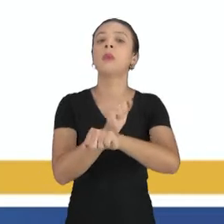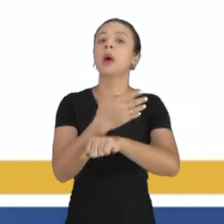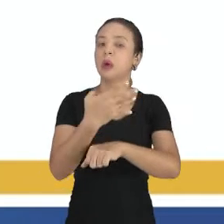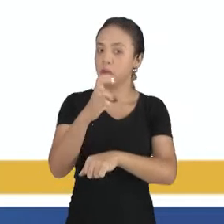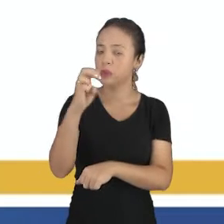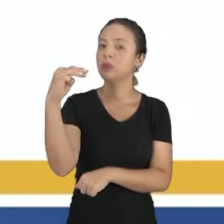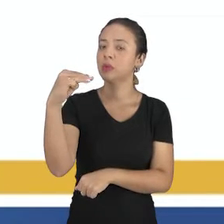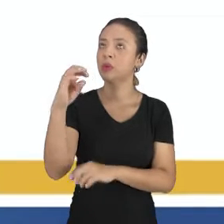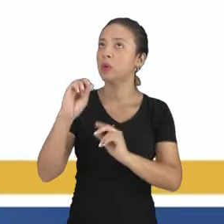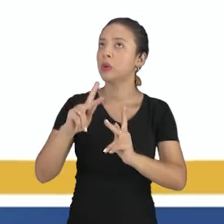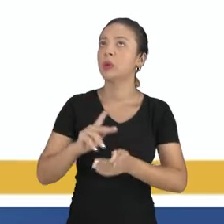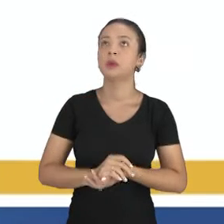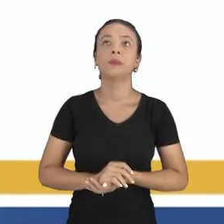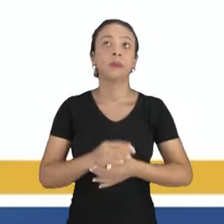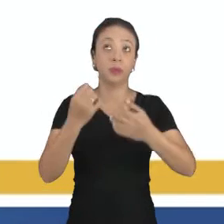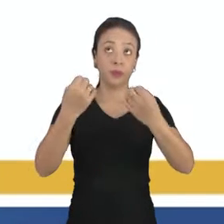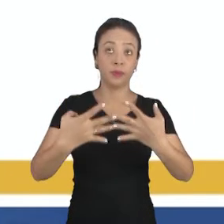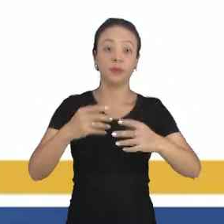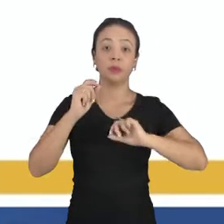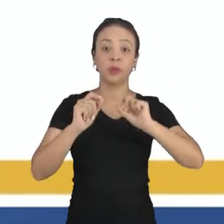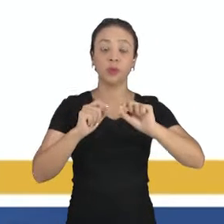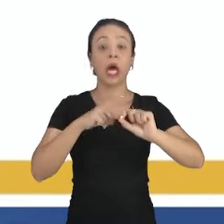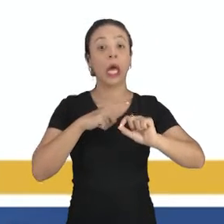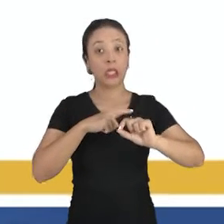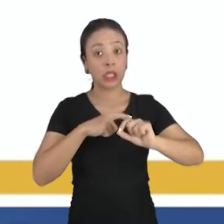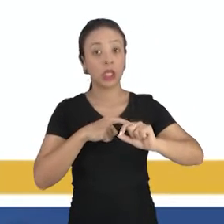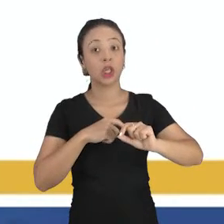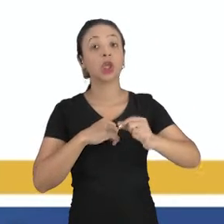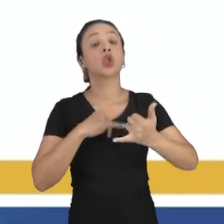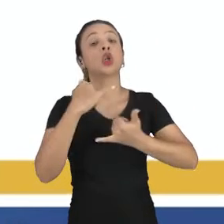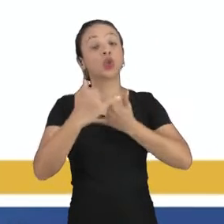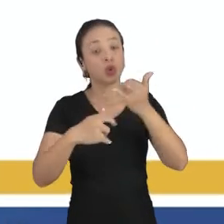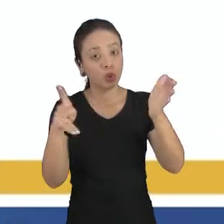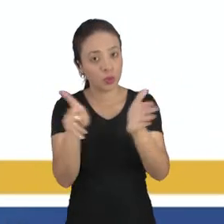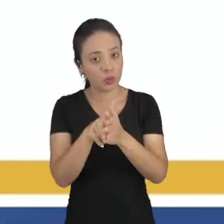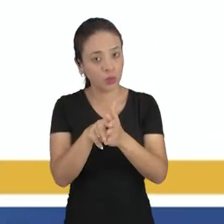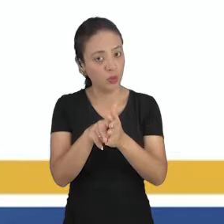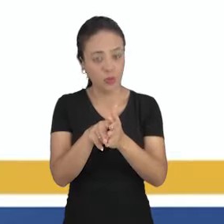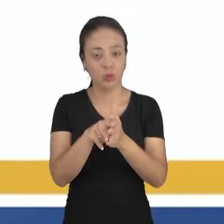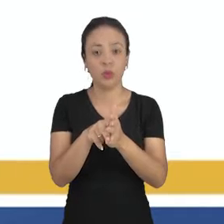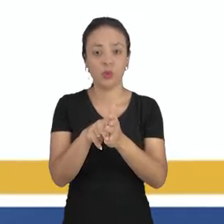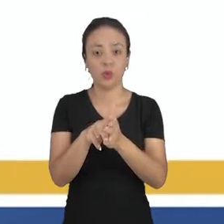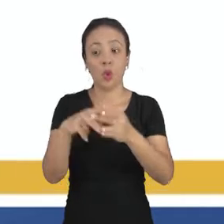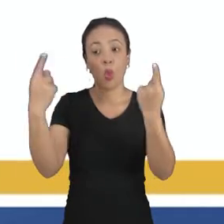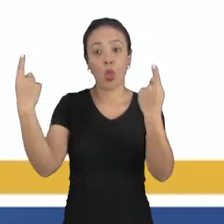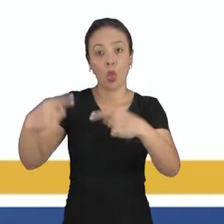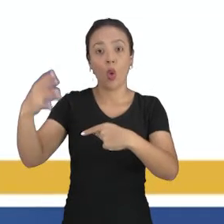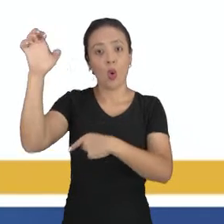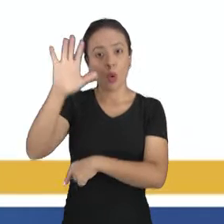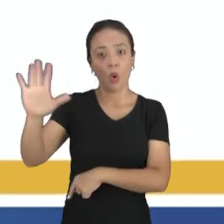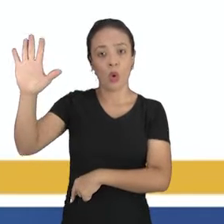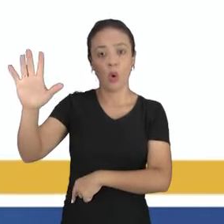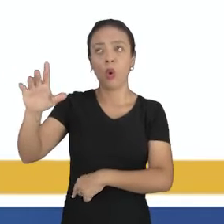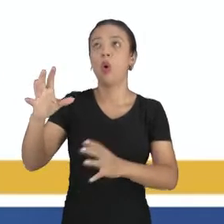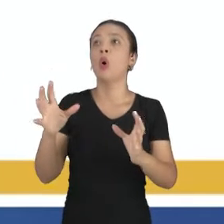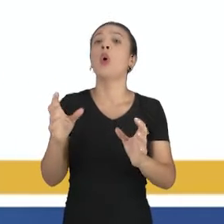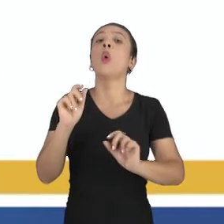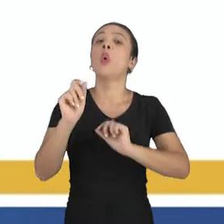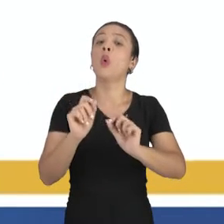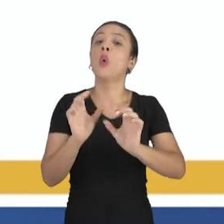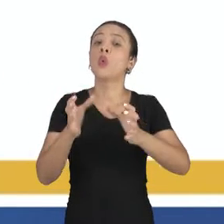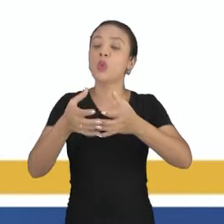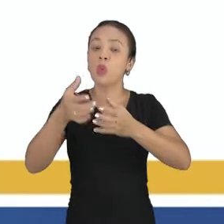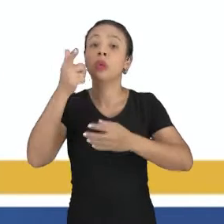tudo bem Aí ele vai disso em uma partida no campeonato europeu um time Marcou um gol aos